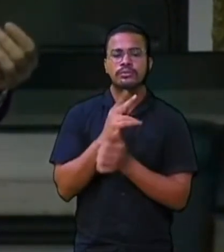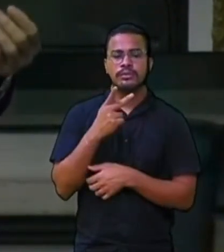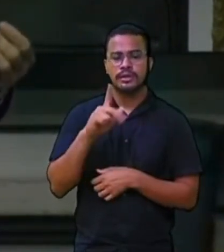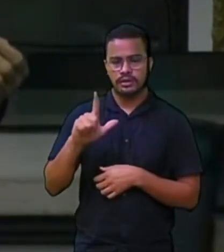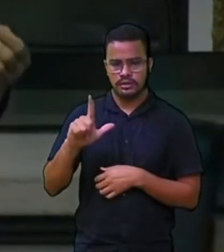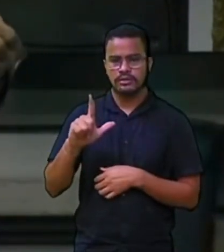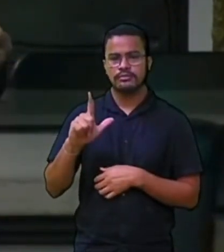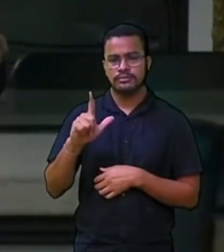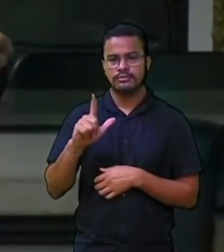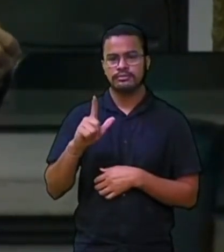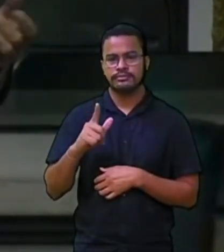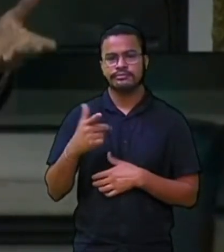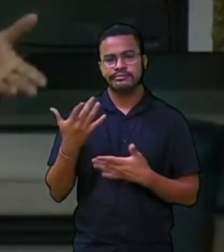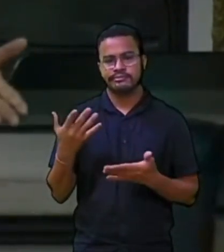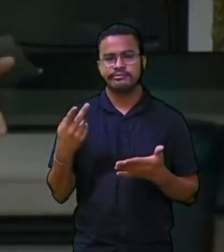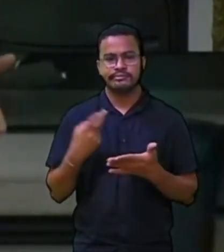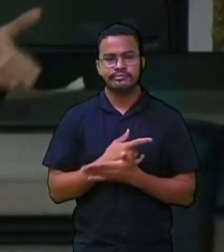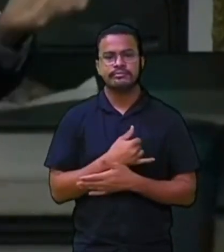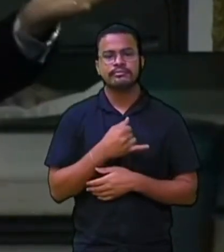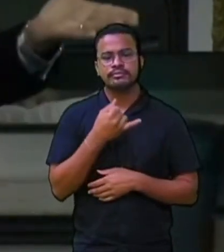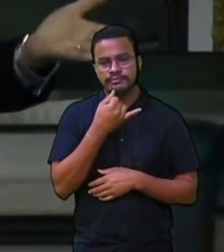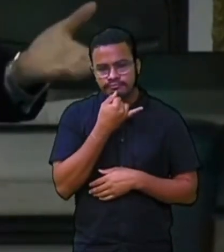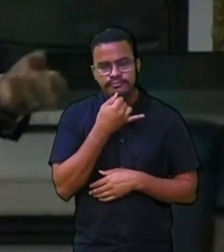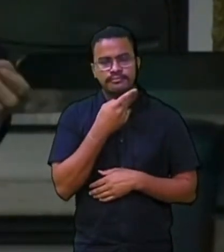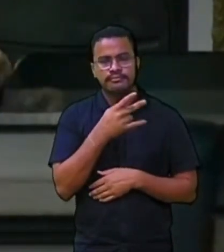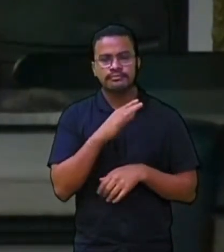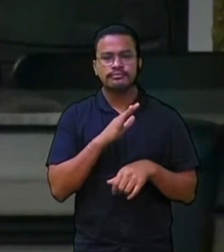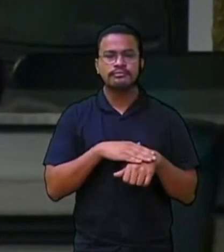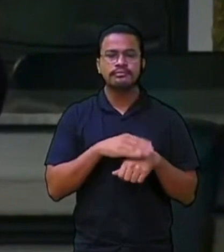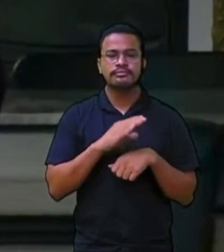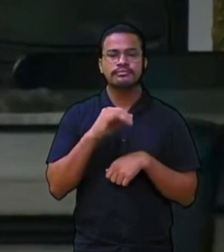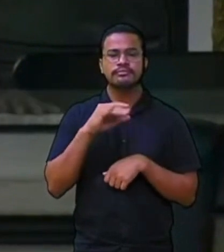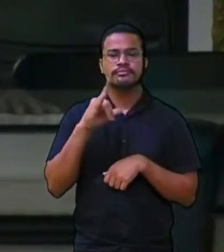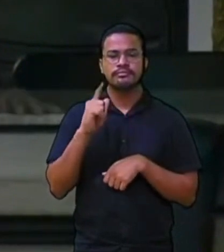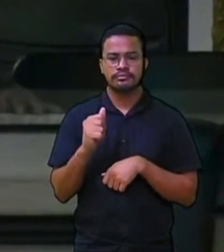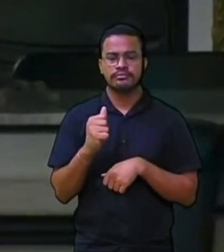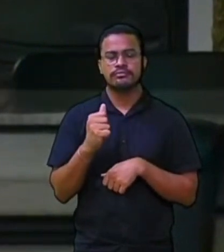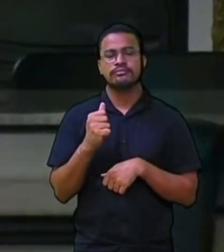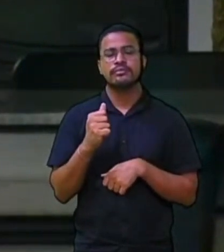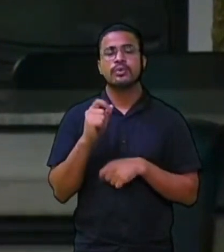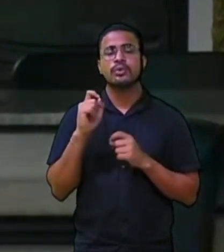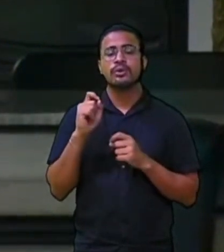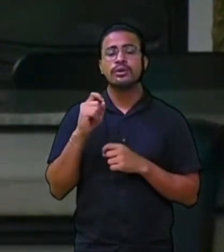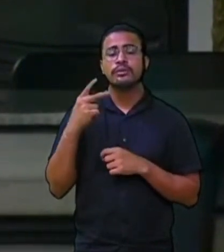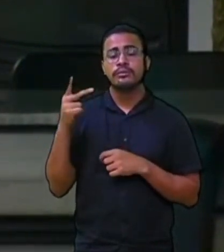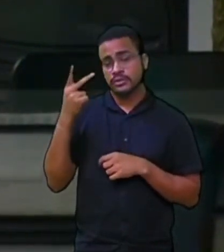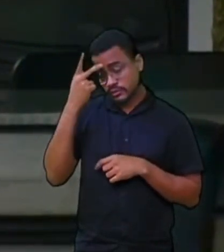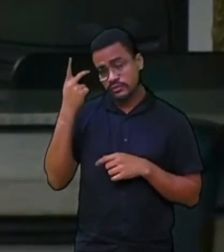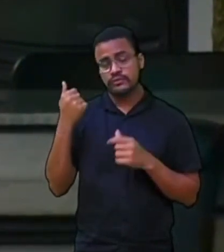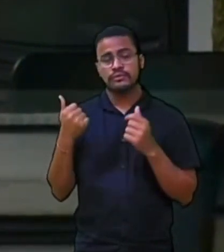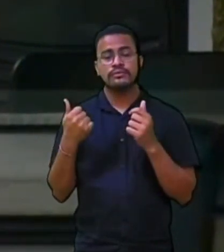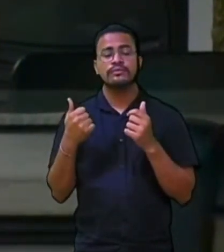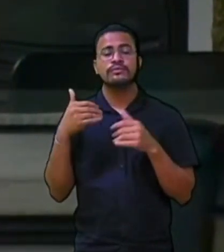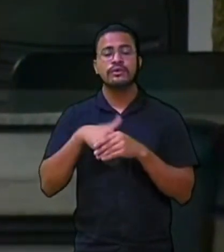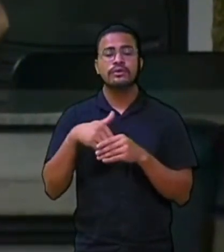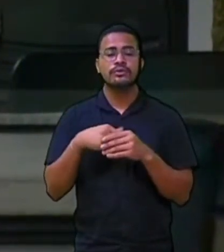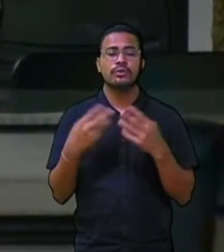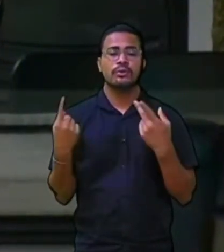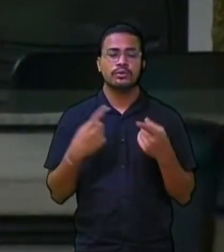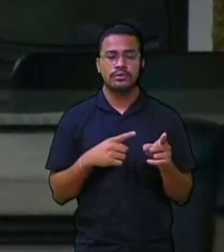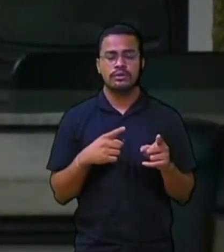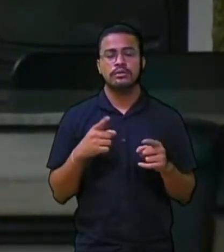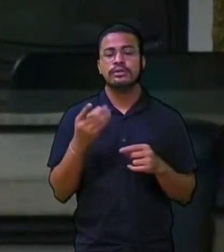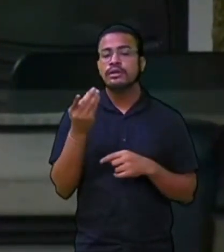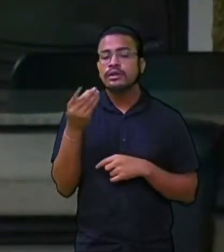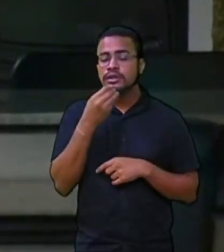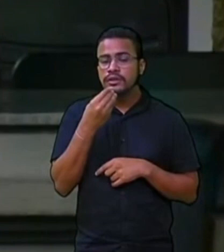repente nós tivemos da senora Camila voto contrário ela que seria a pessoa que mais deveria olhar para